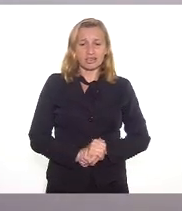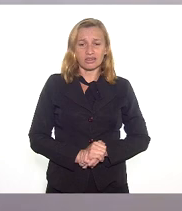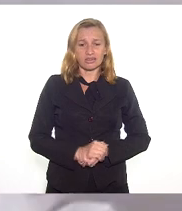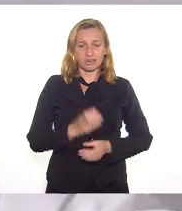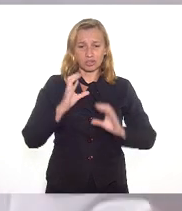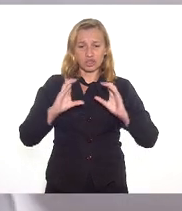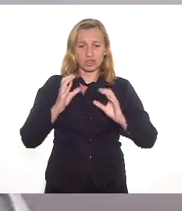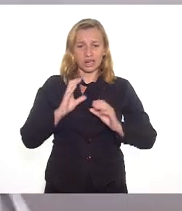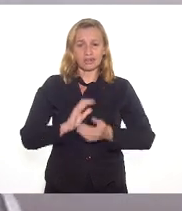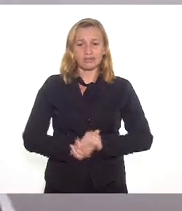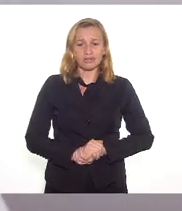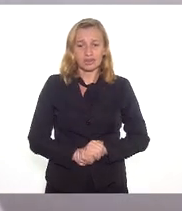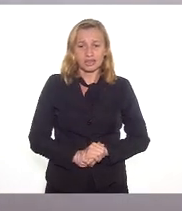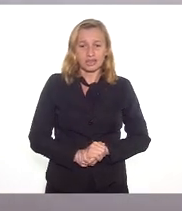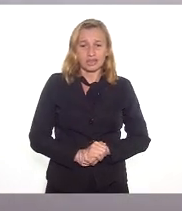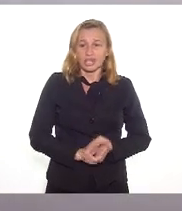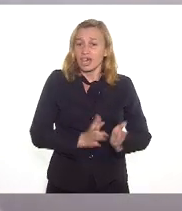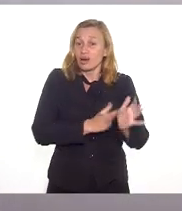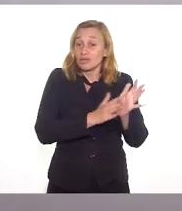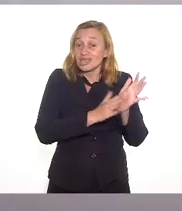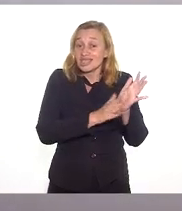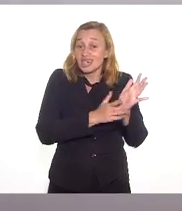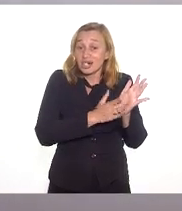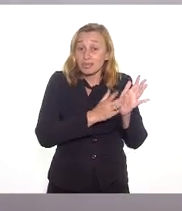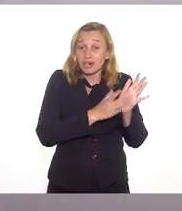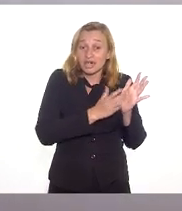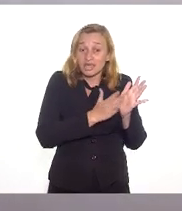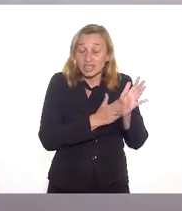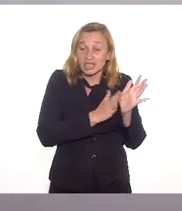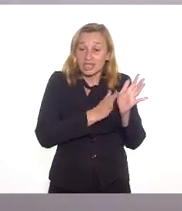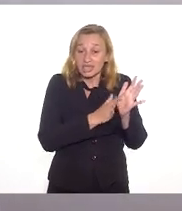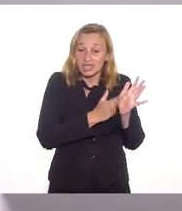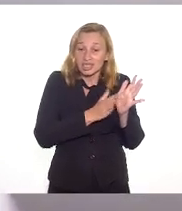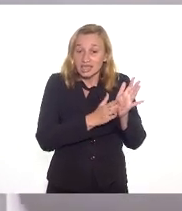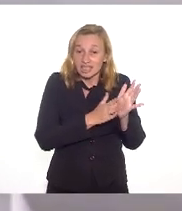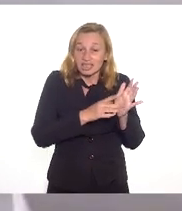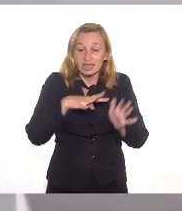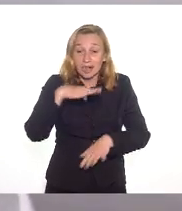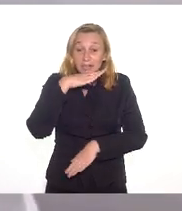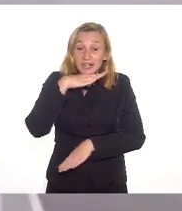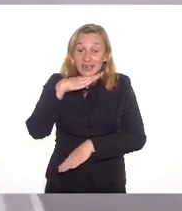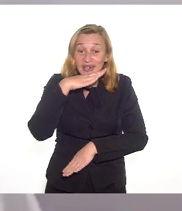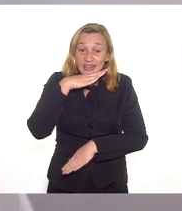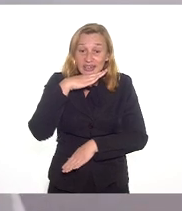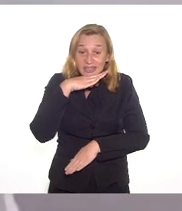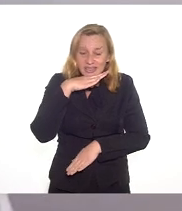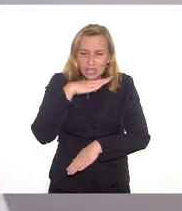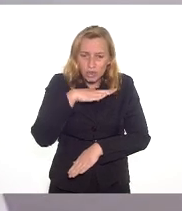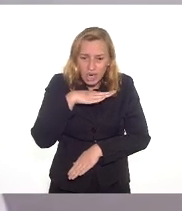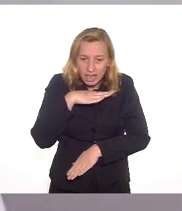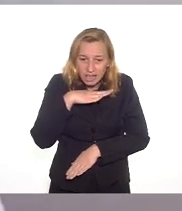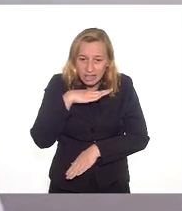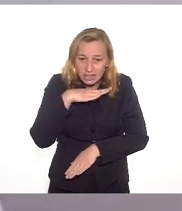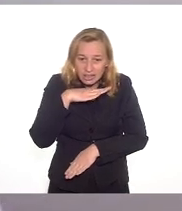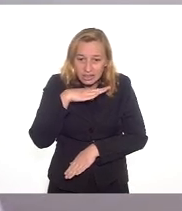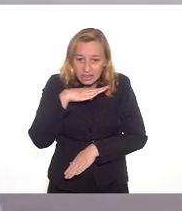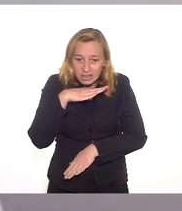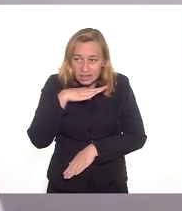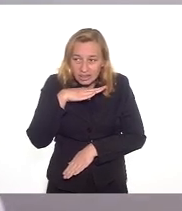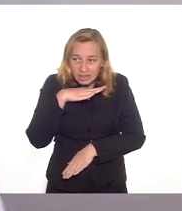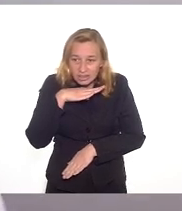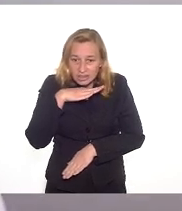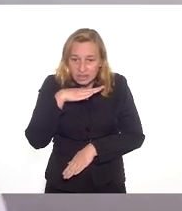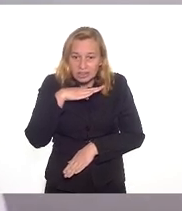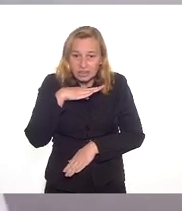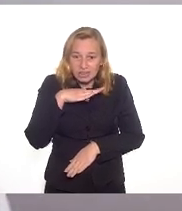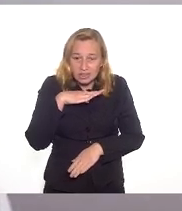ele é um samba de quadra da Mangueira, que Deus letrou. Dá